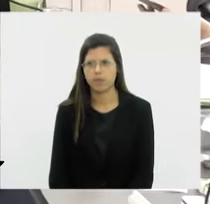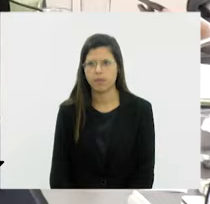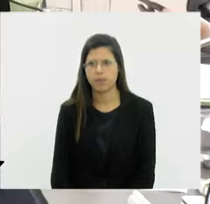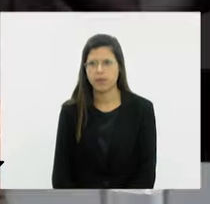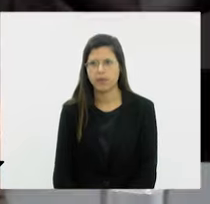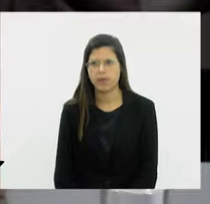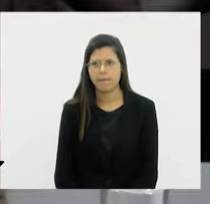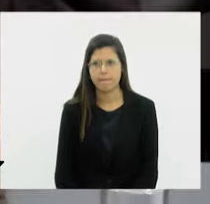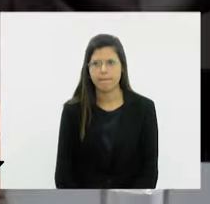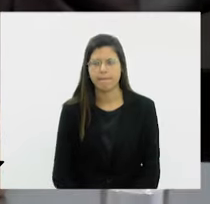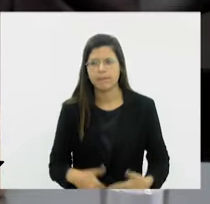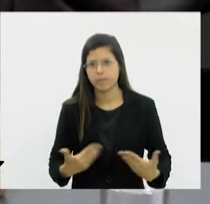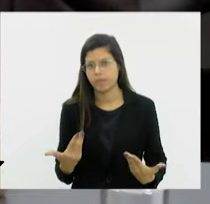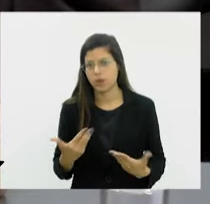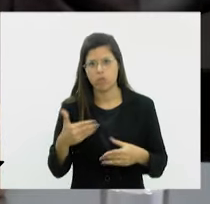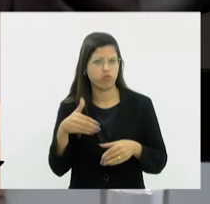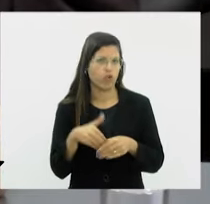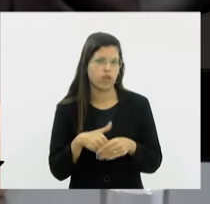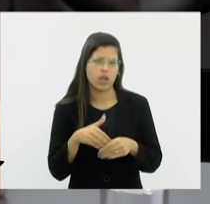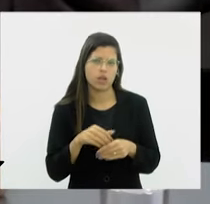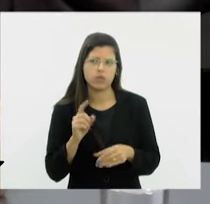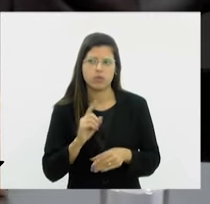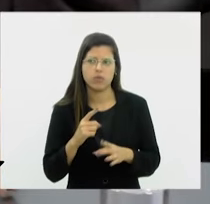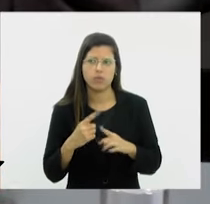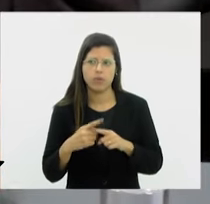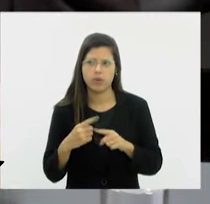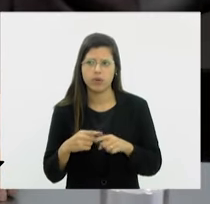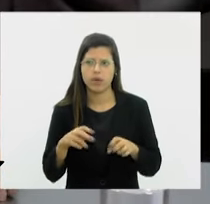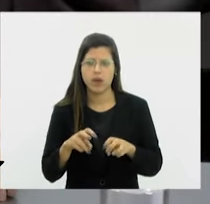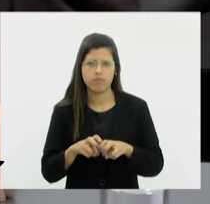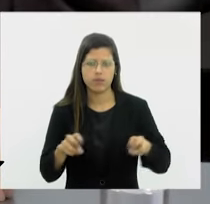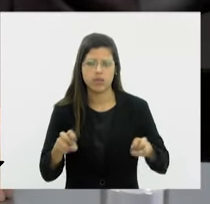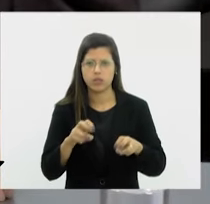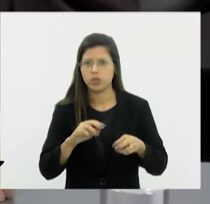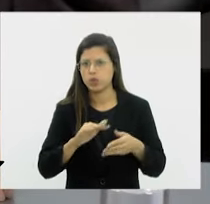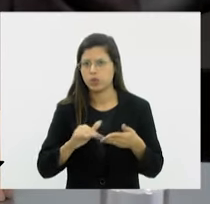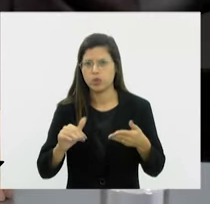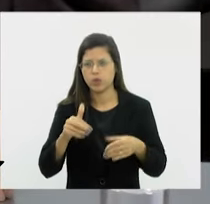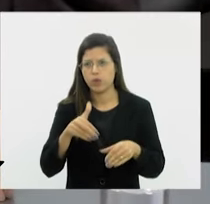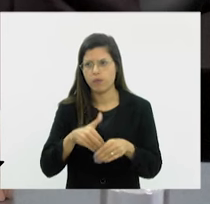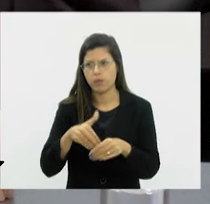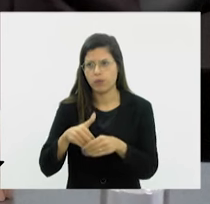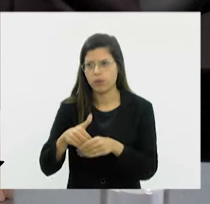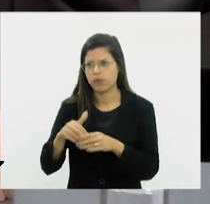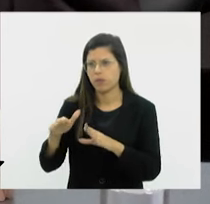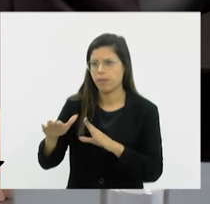Então, não foi votado, porque a mesa retirou a votação e encaminhou para a CCJ.